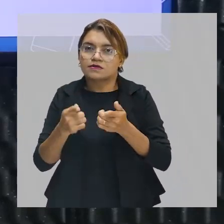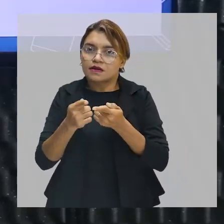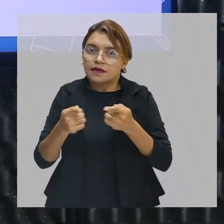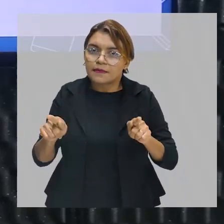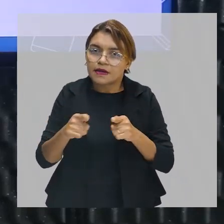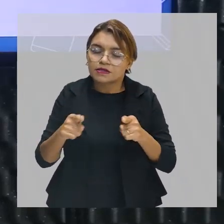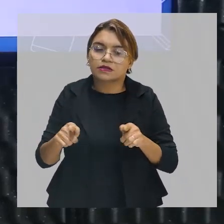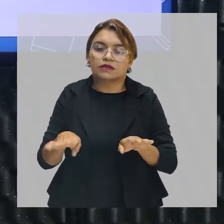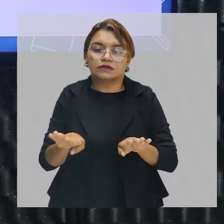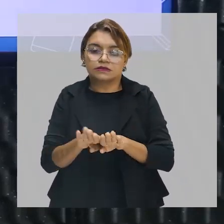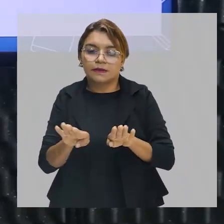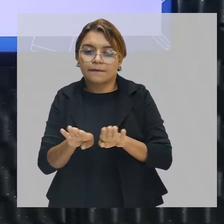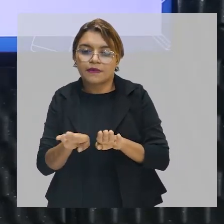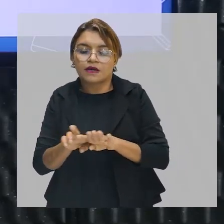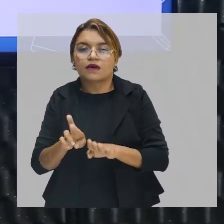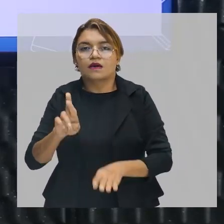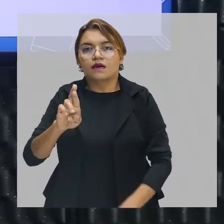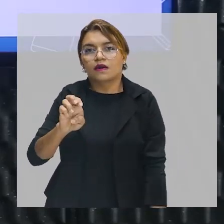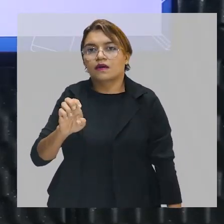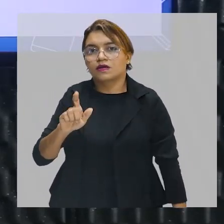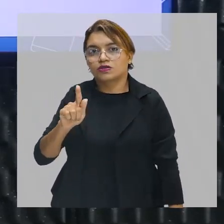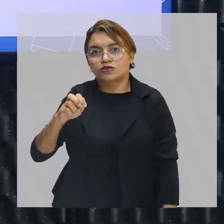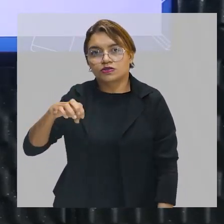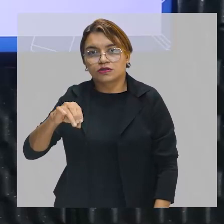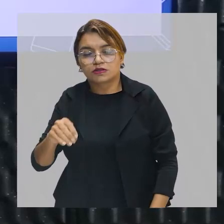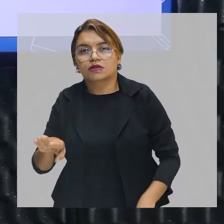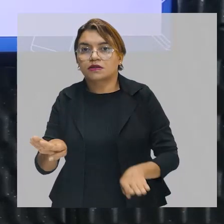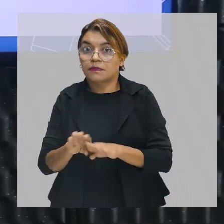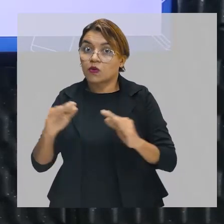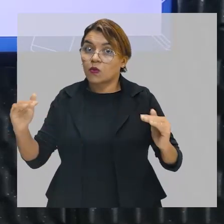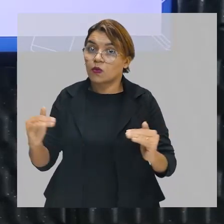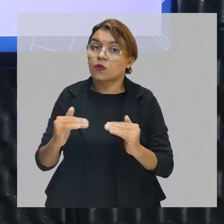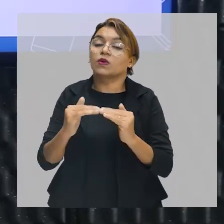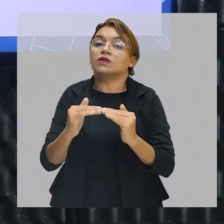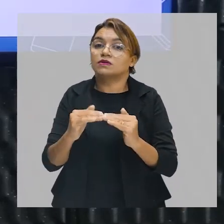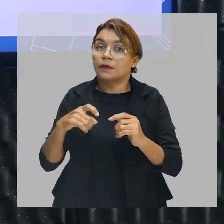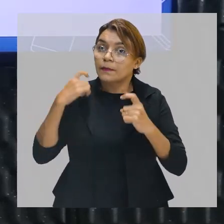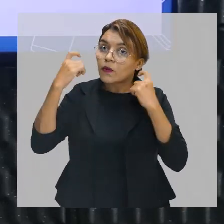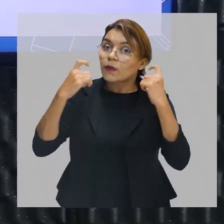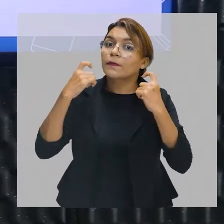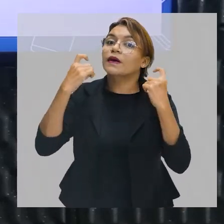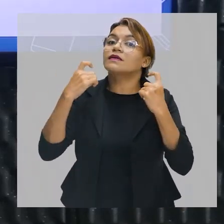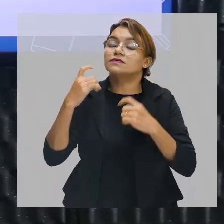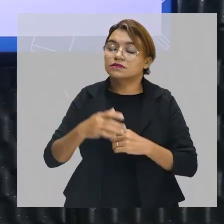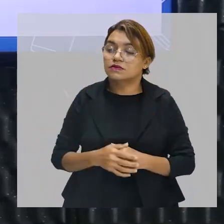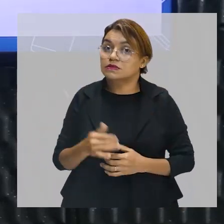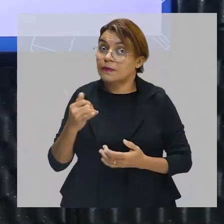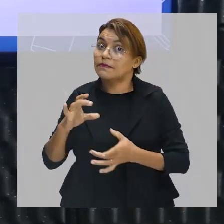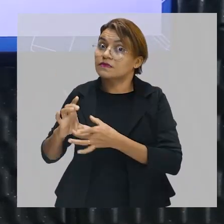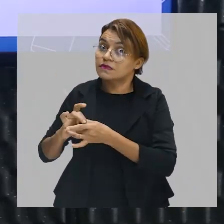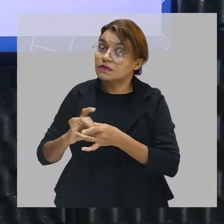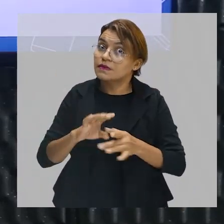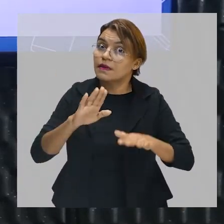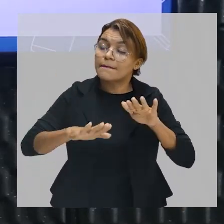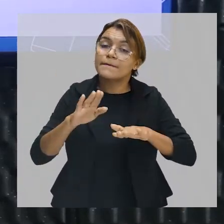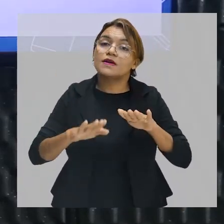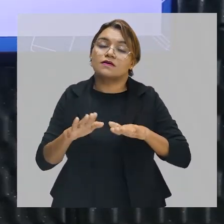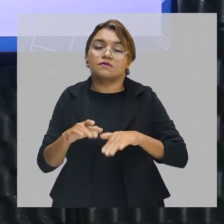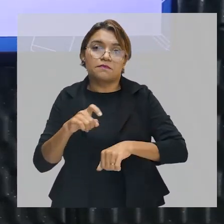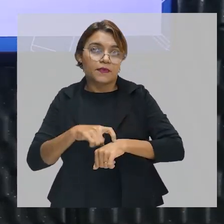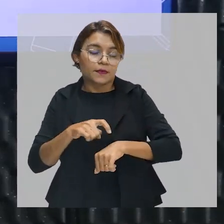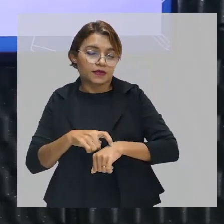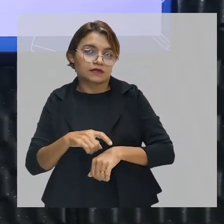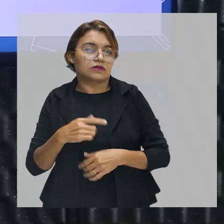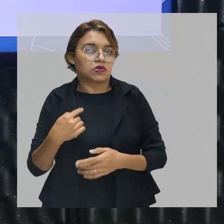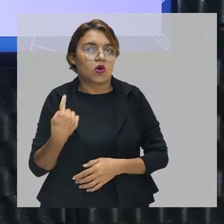da concordância. Então, existe uma preocupação bem maior. E, claro, né, vai depender do contexto e da situação. Nós não